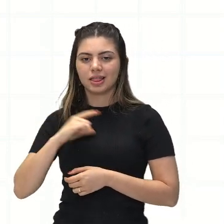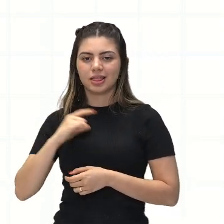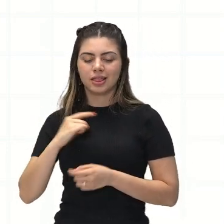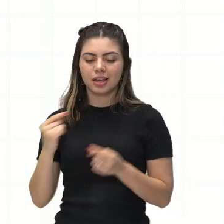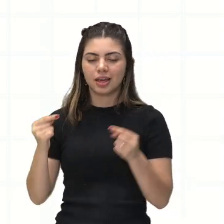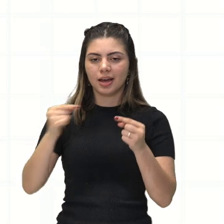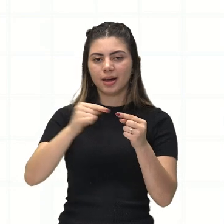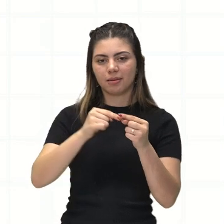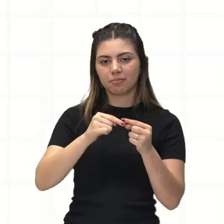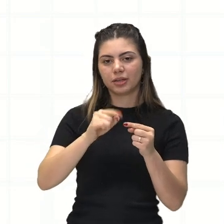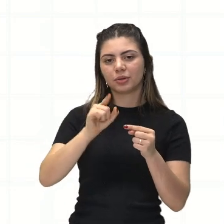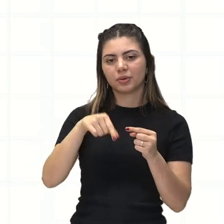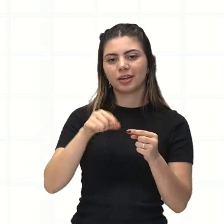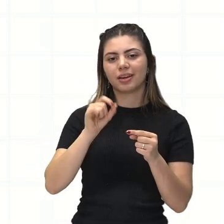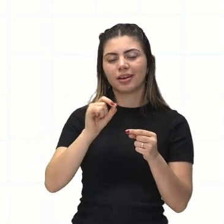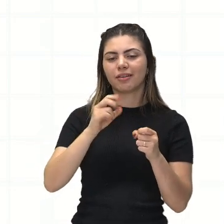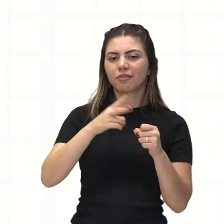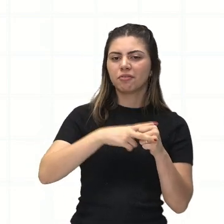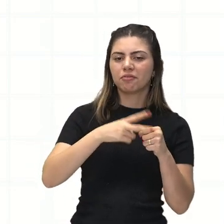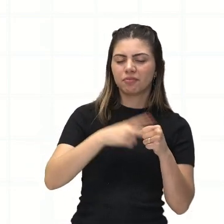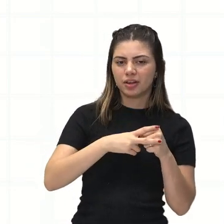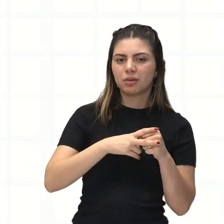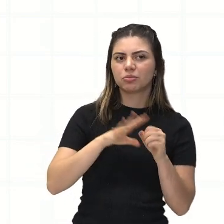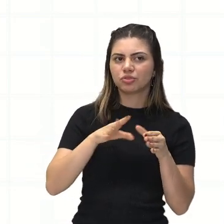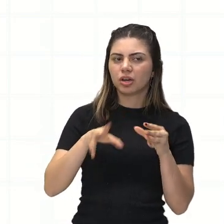nosso verbo. O nosso verbo já tem um complemento.